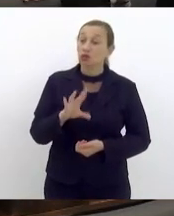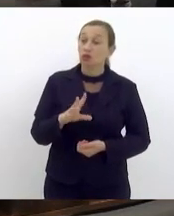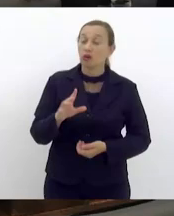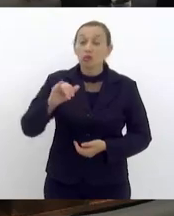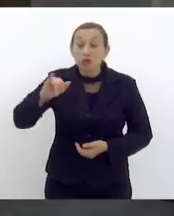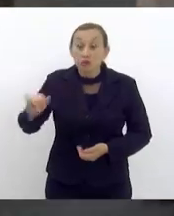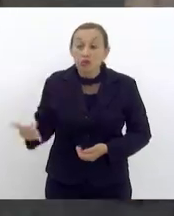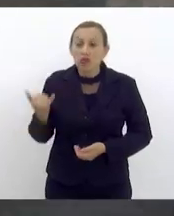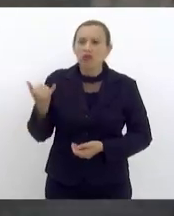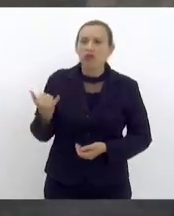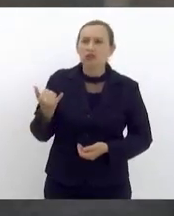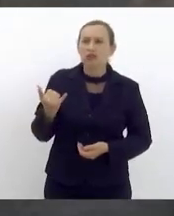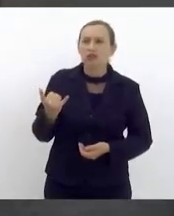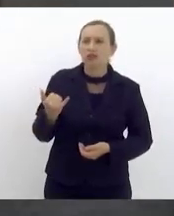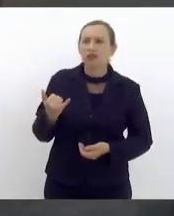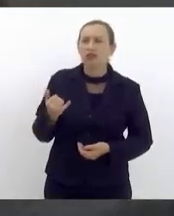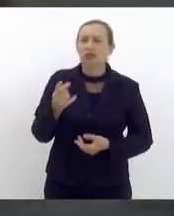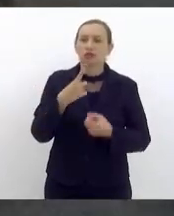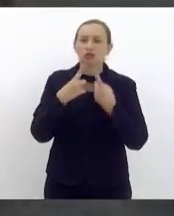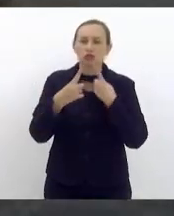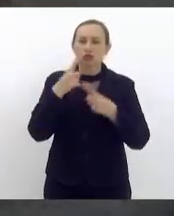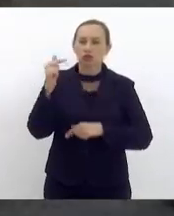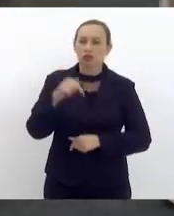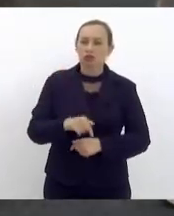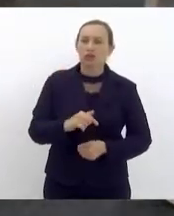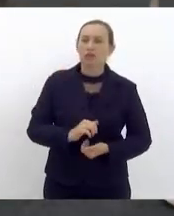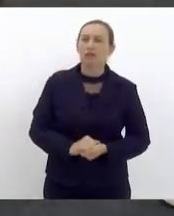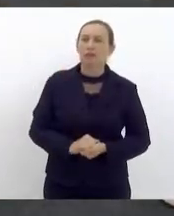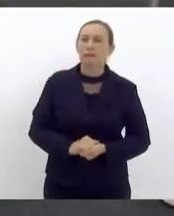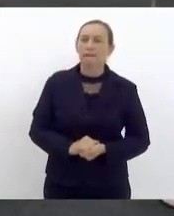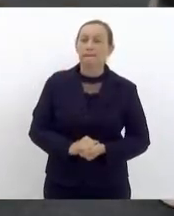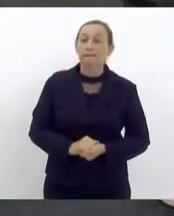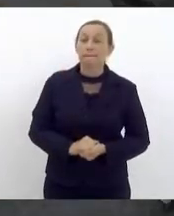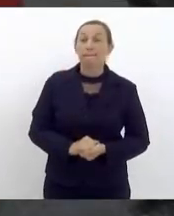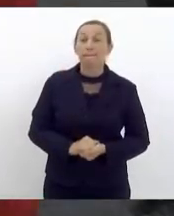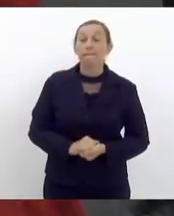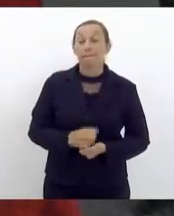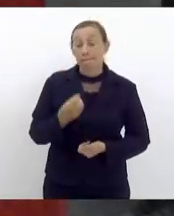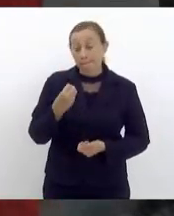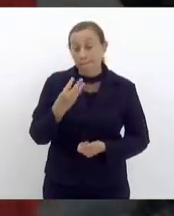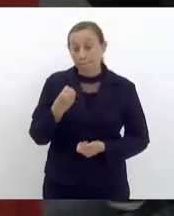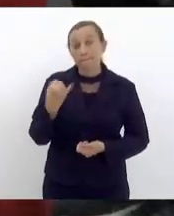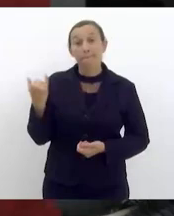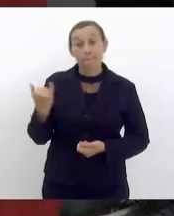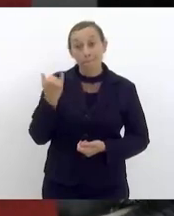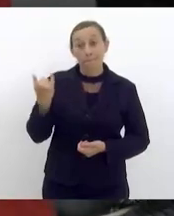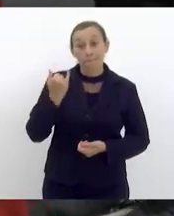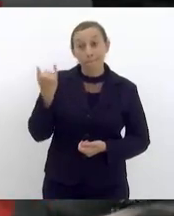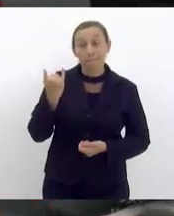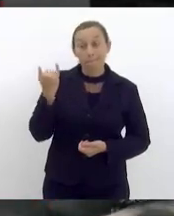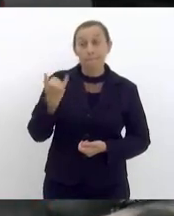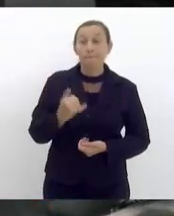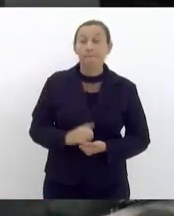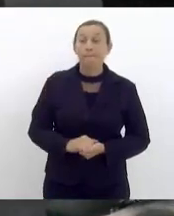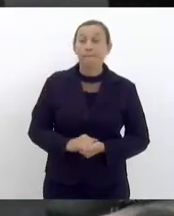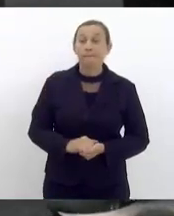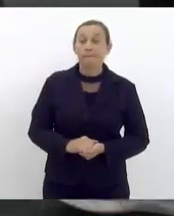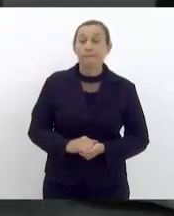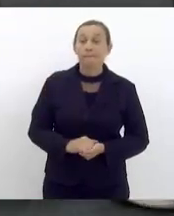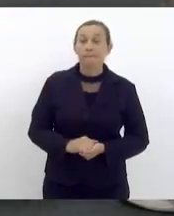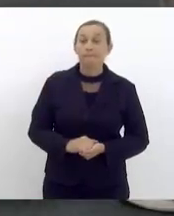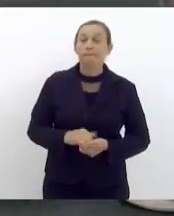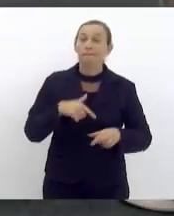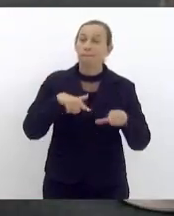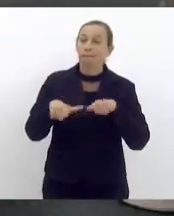Só aproveitando aí o calor do debate aqui todas muito pertinentes e importantes para o exercício